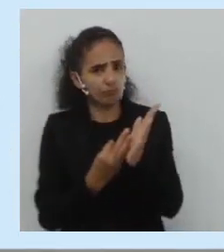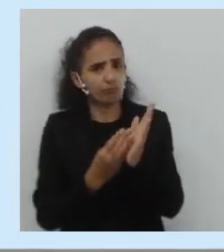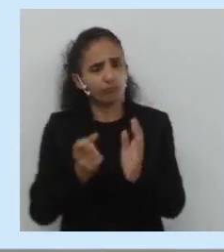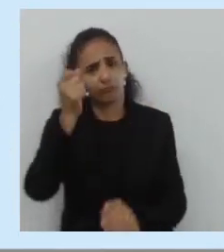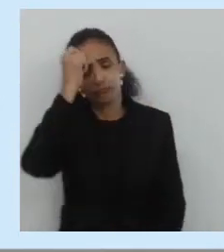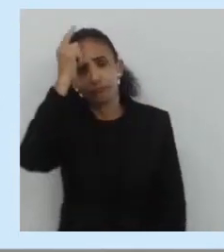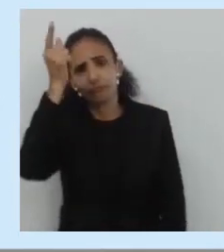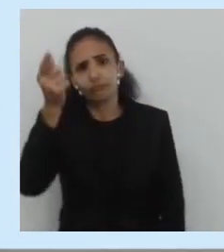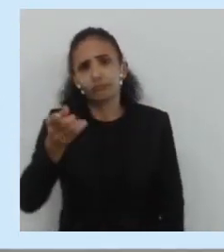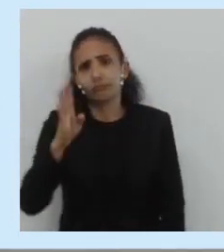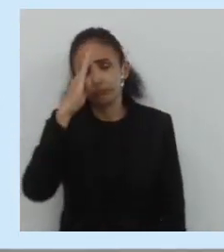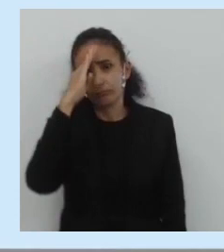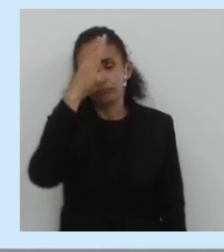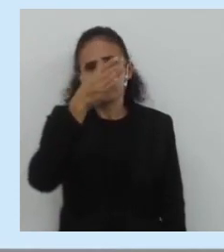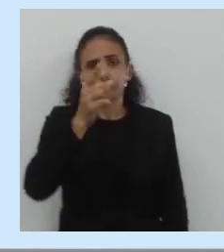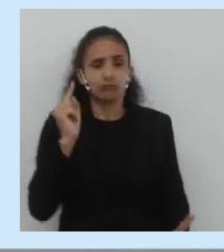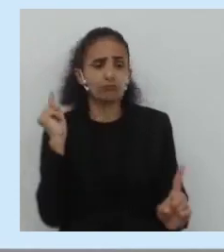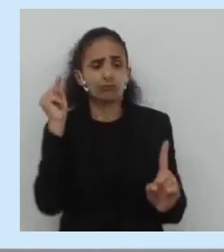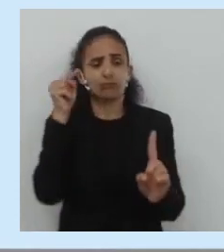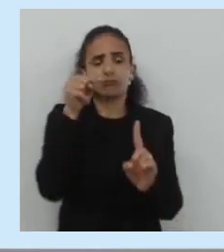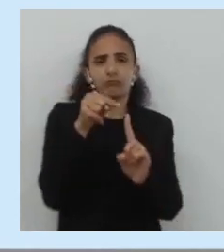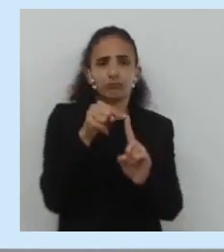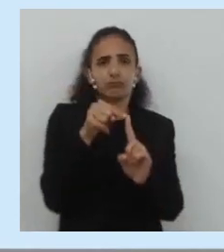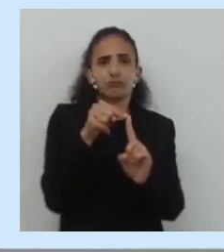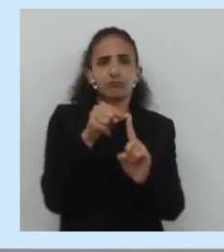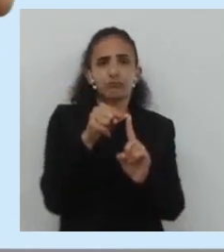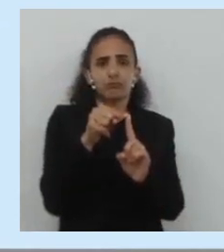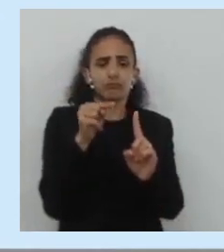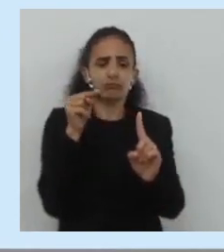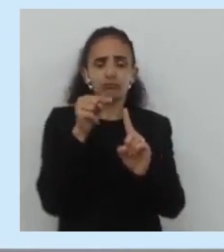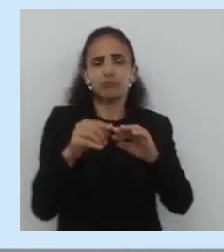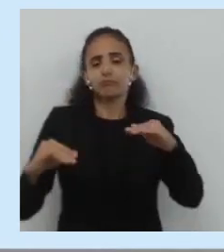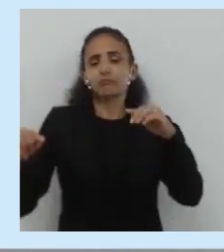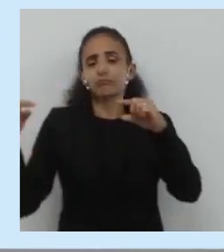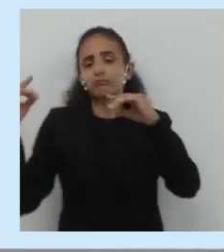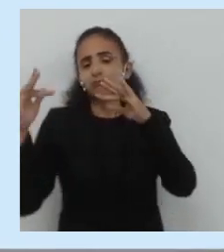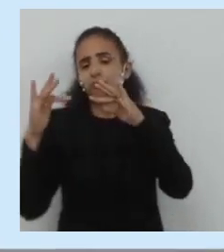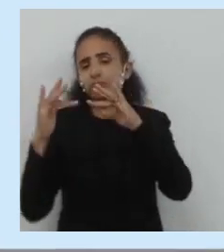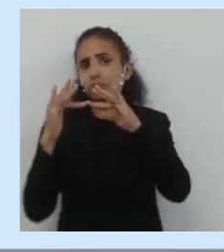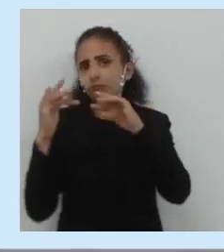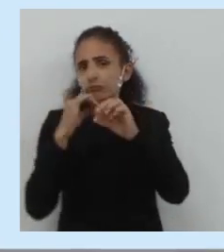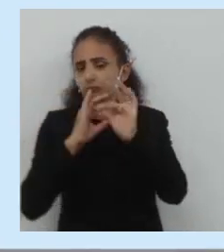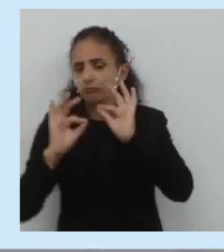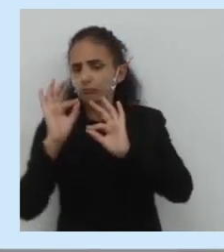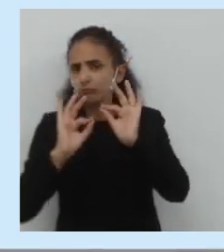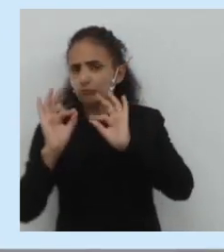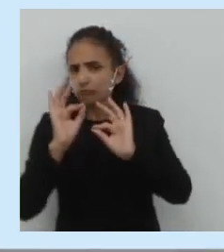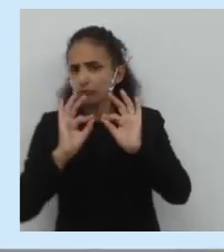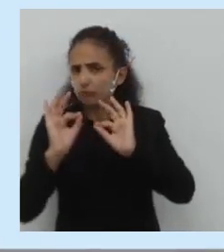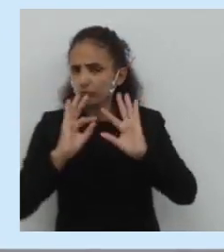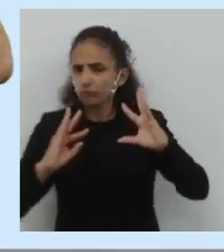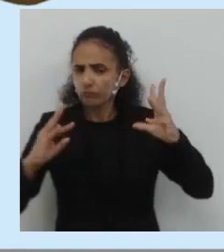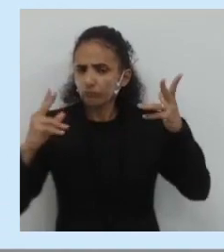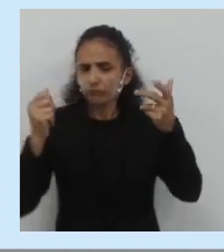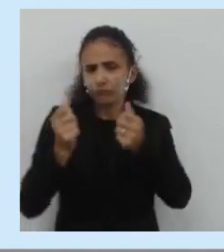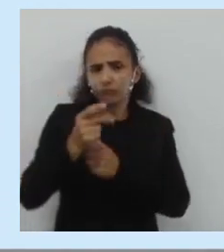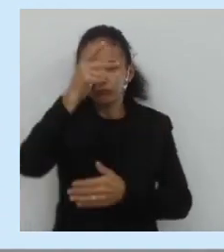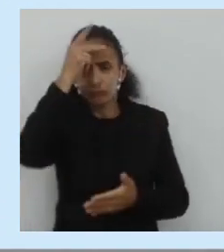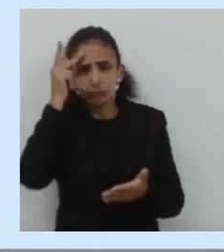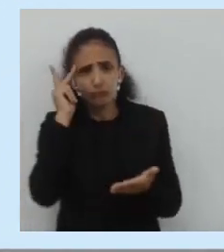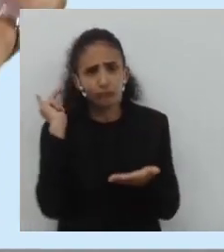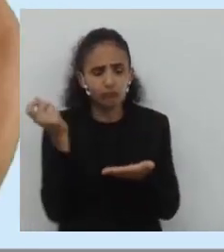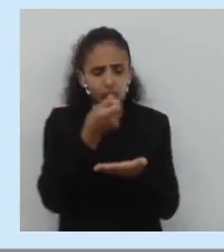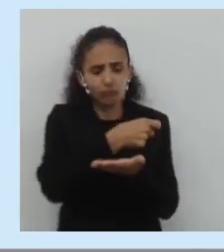ideia central, que amarra com o título, com a intencionalidade proposta pelo autor